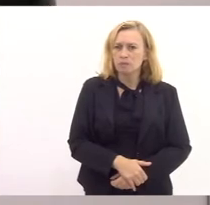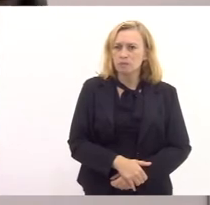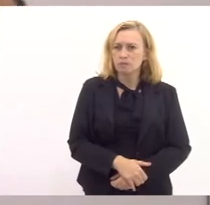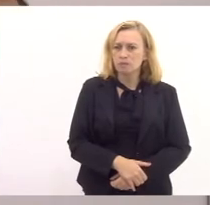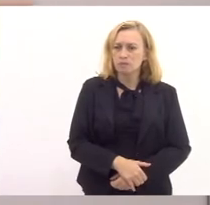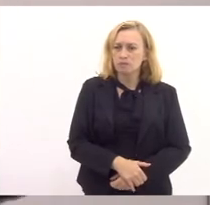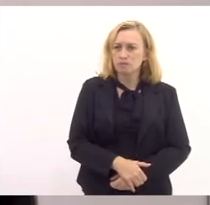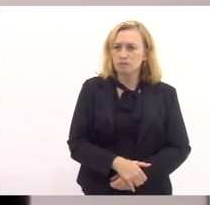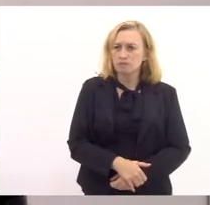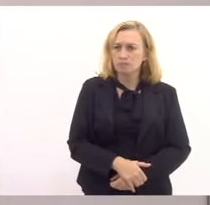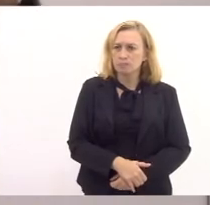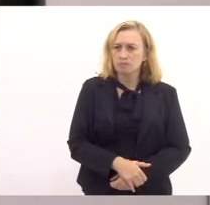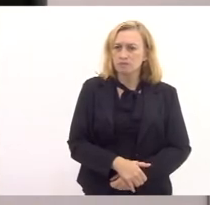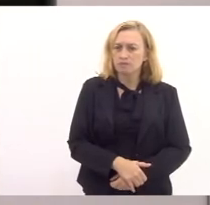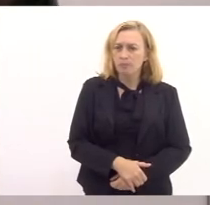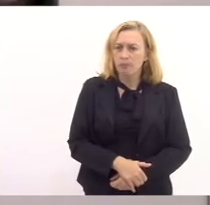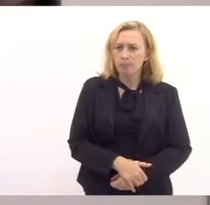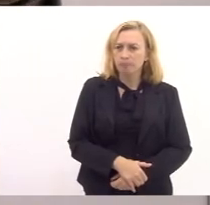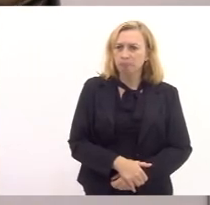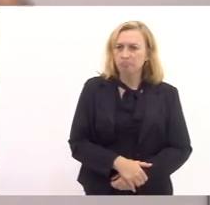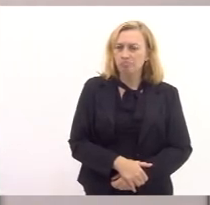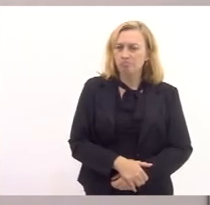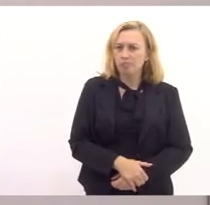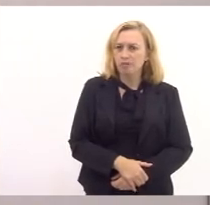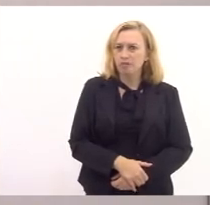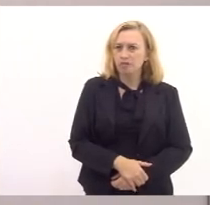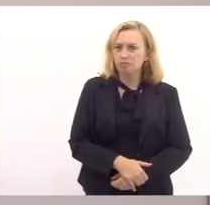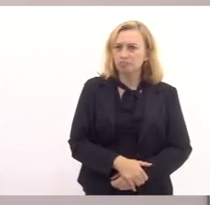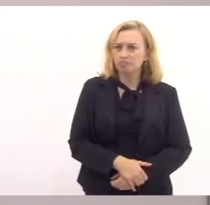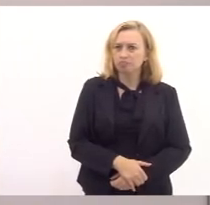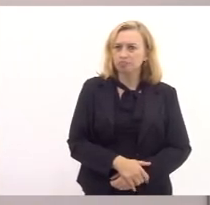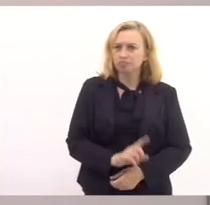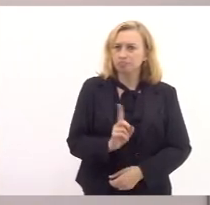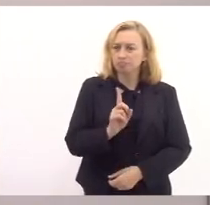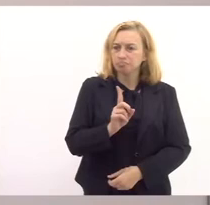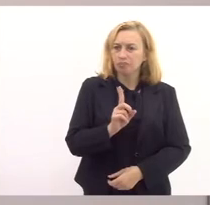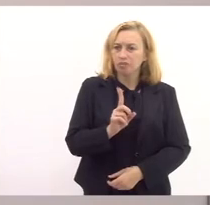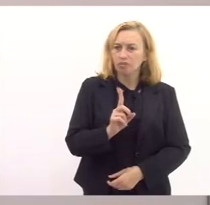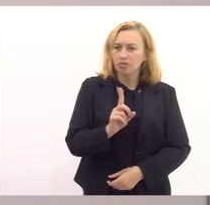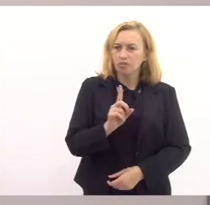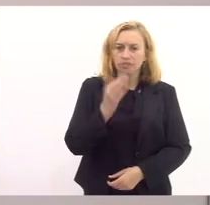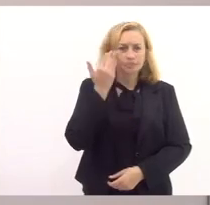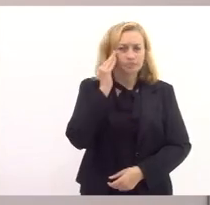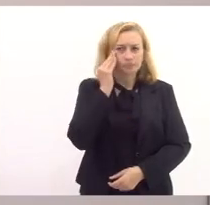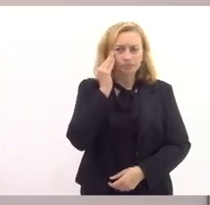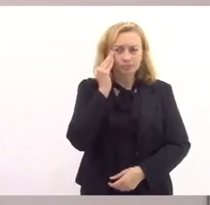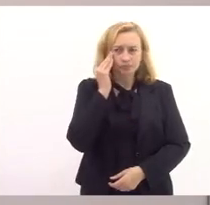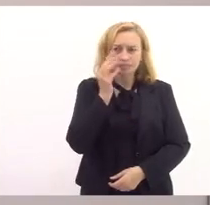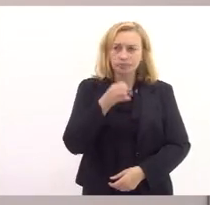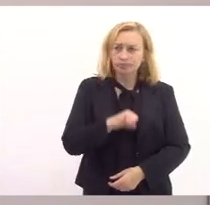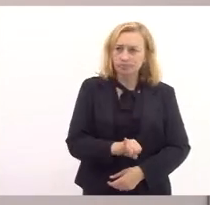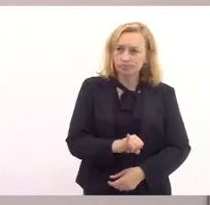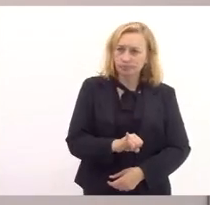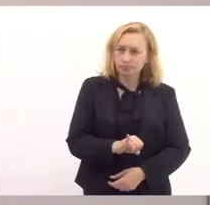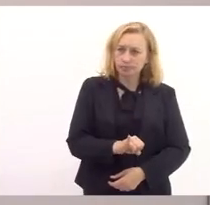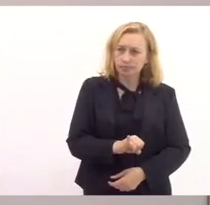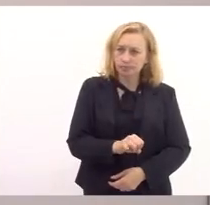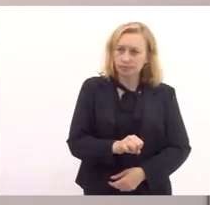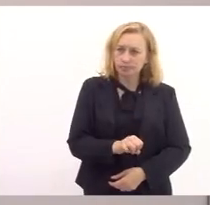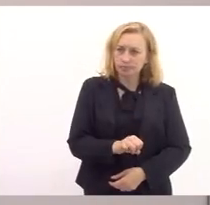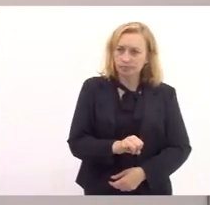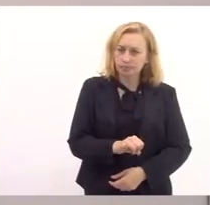na cabeça de ninguém, acho que não foi incorporado, que se desestruturar os